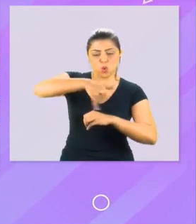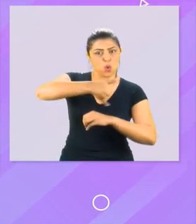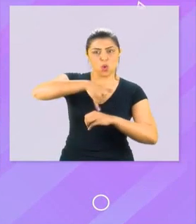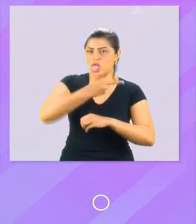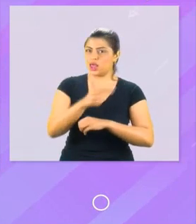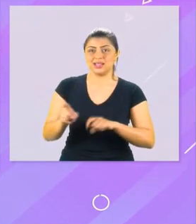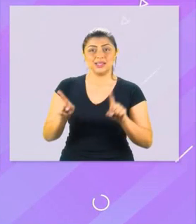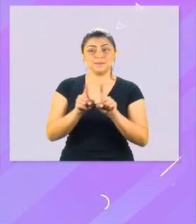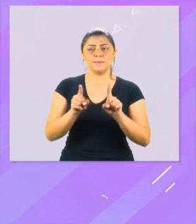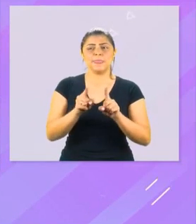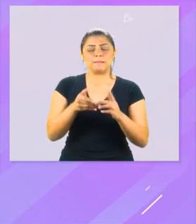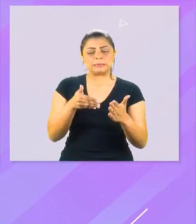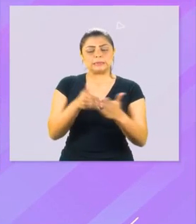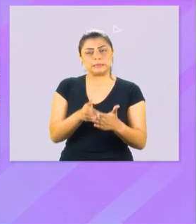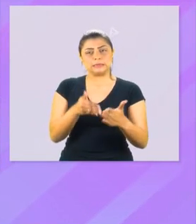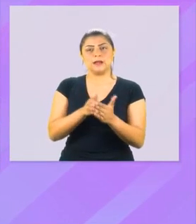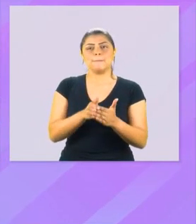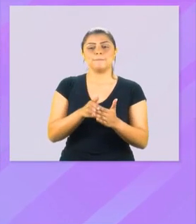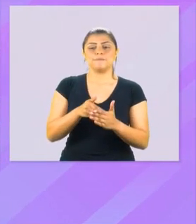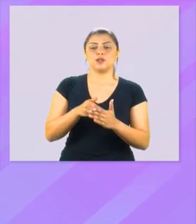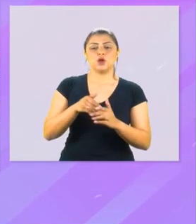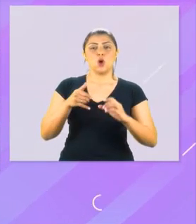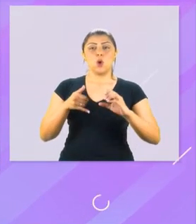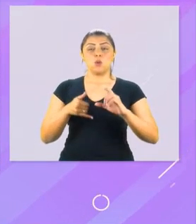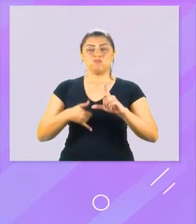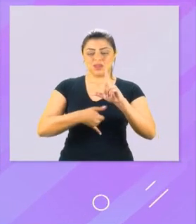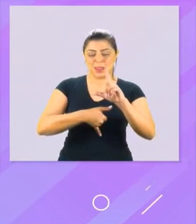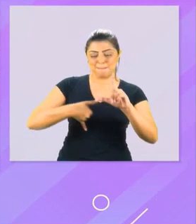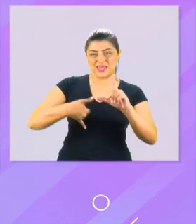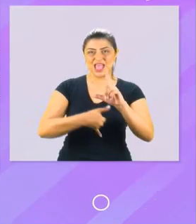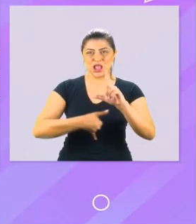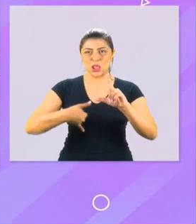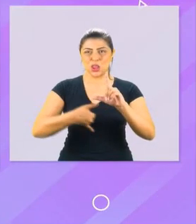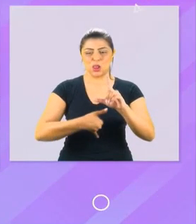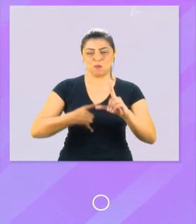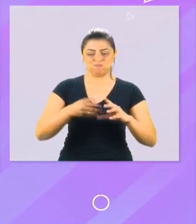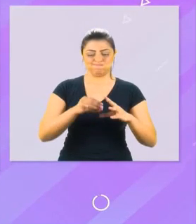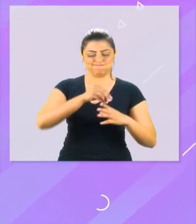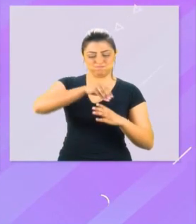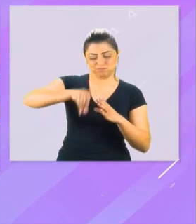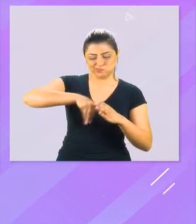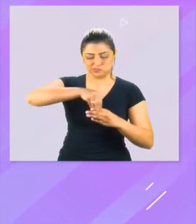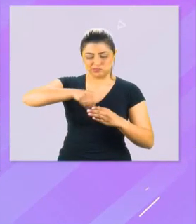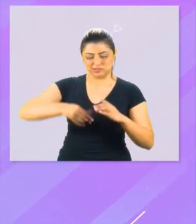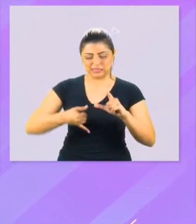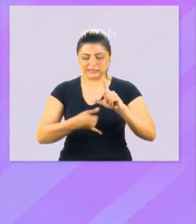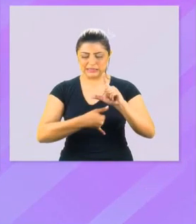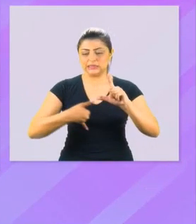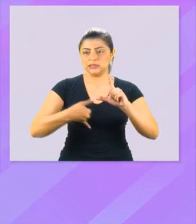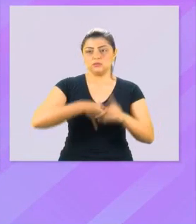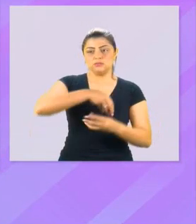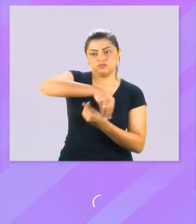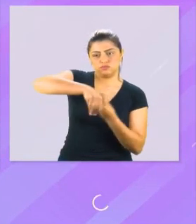uma alteração que ocorre impedindo que esse colesterol migre para as membranas. Senão, se a gente deixar ele apenas na forma de colesterol,